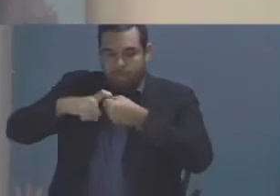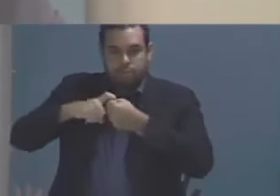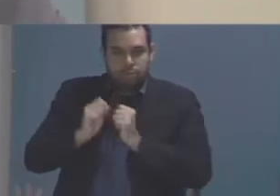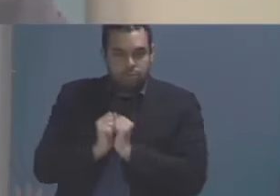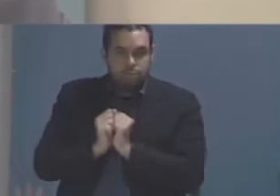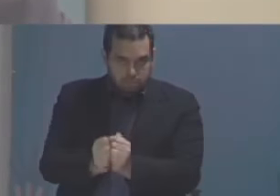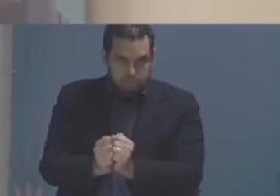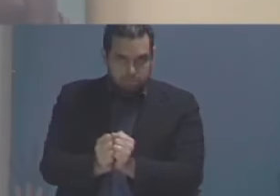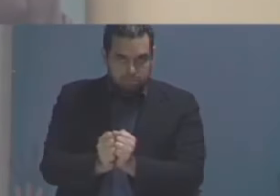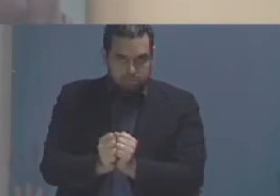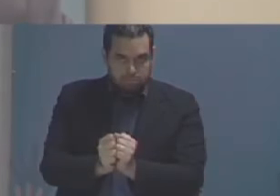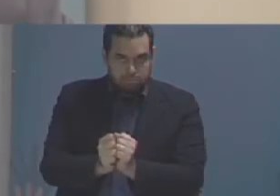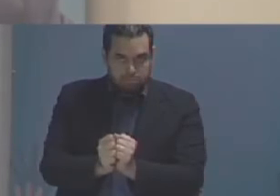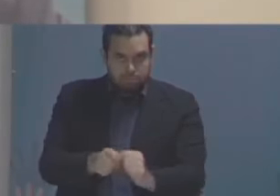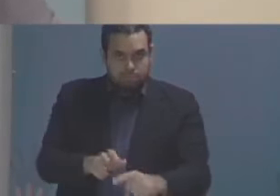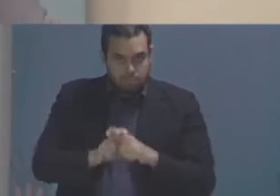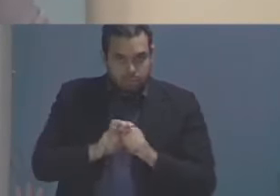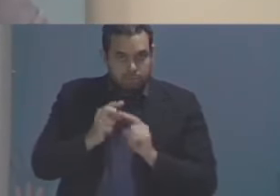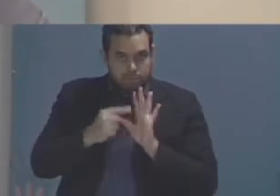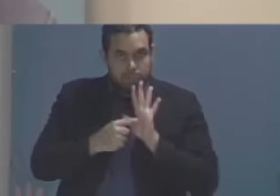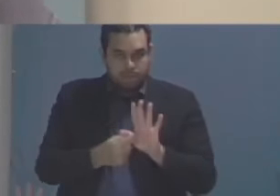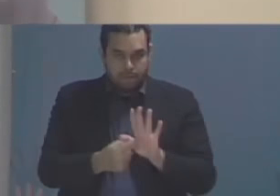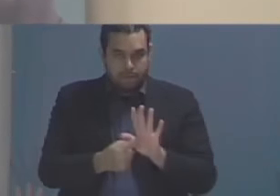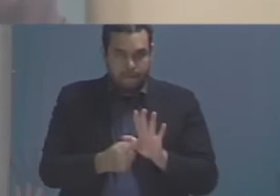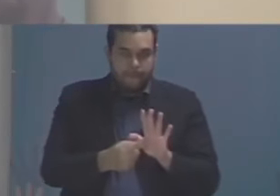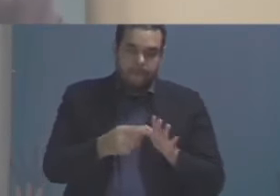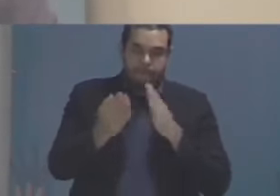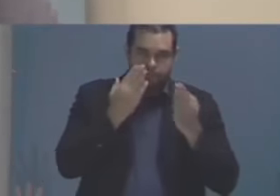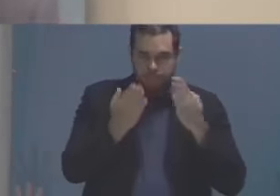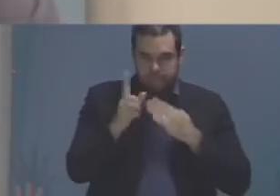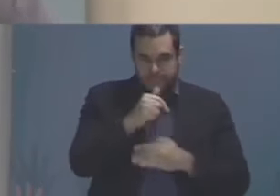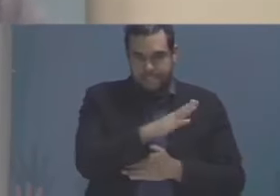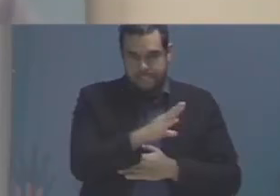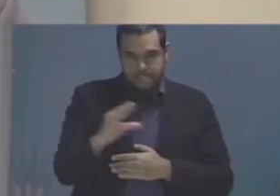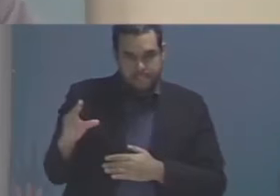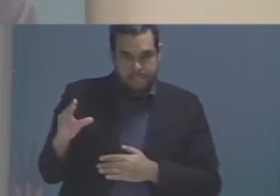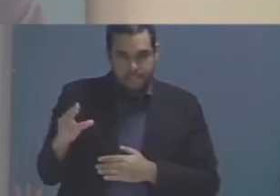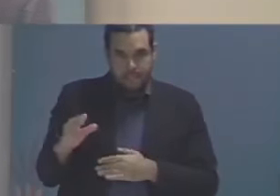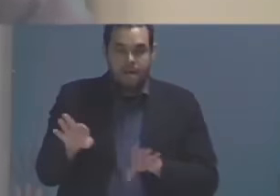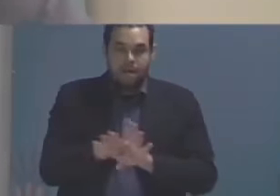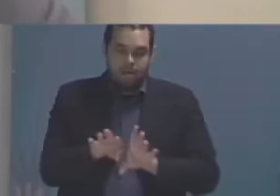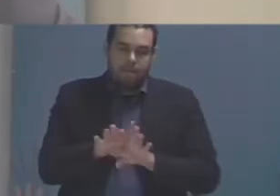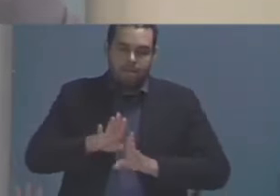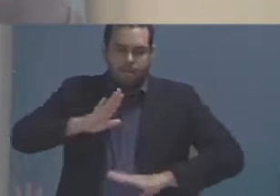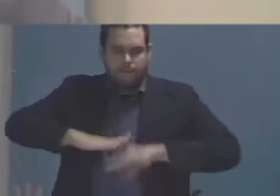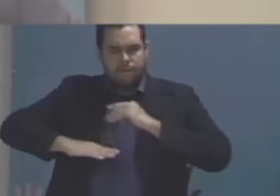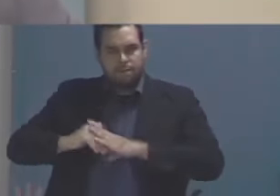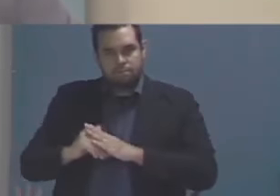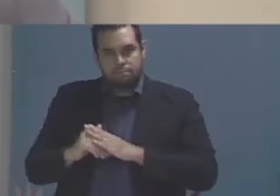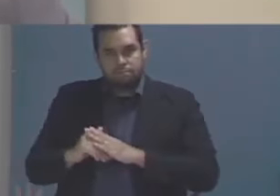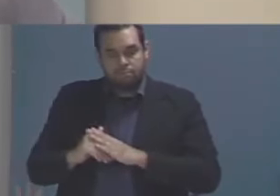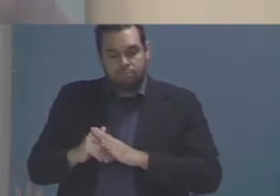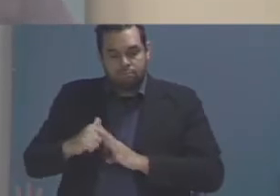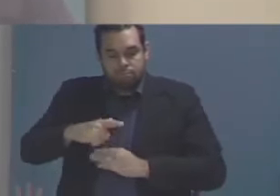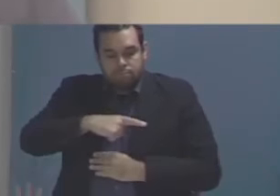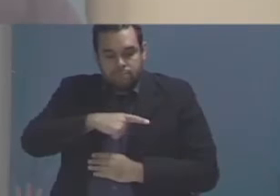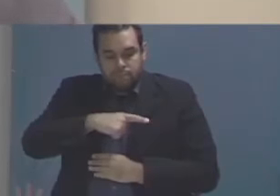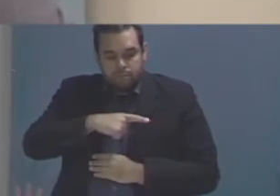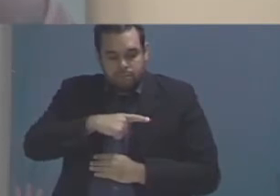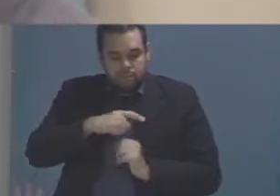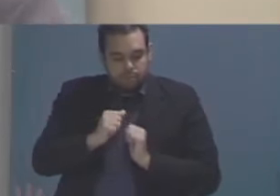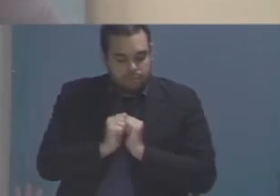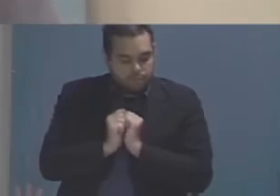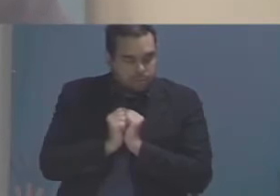lhe falar, a psicologia é uma ciência. Vocês, quando fazem essa dicotomia, ciência e profissão, vocês carregam um erro